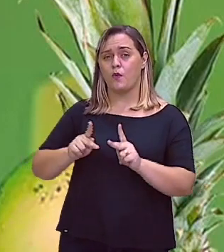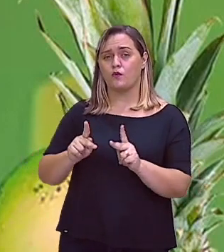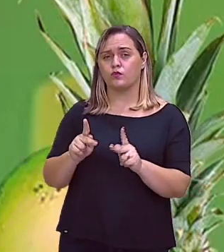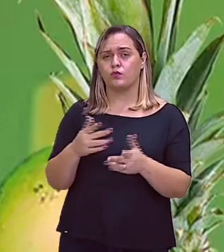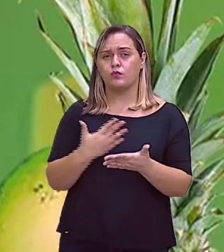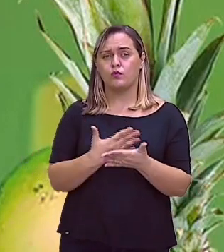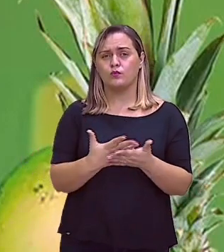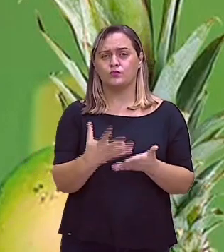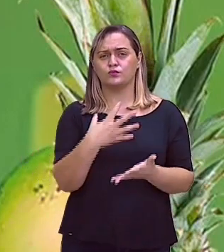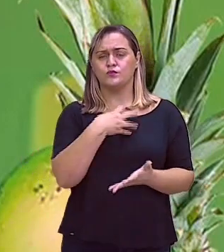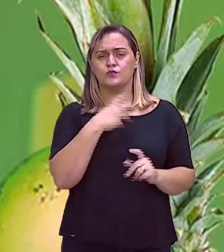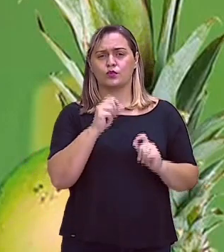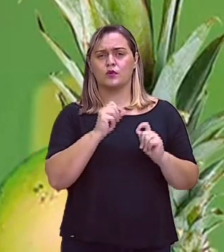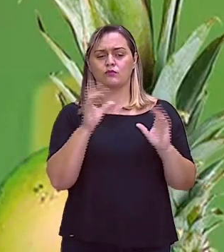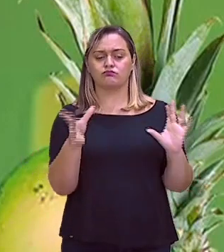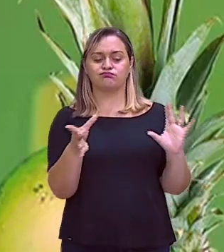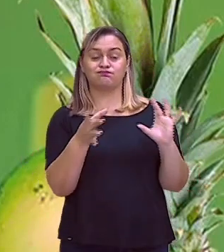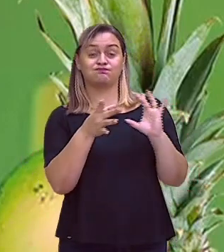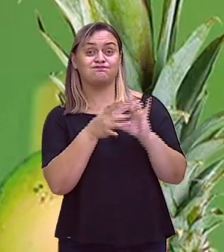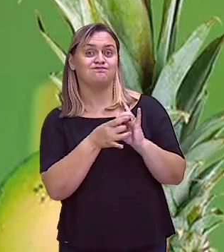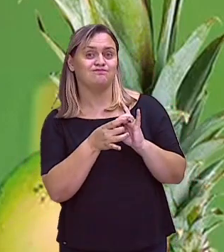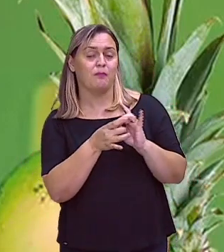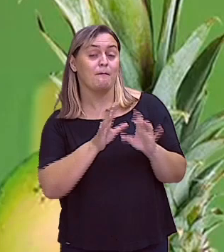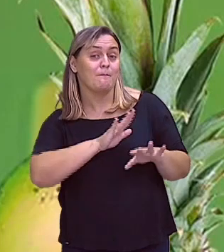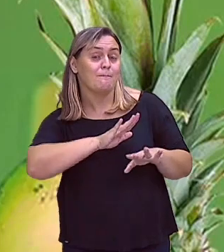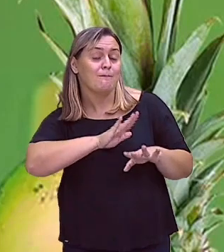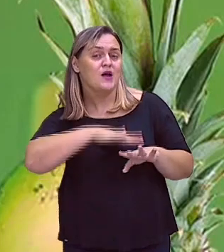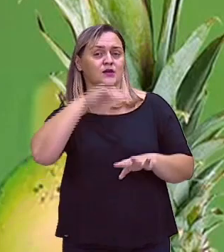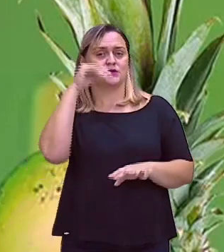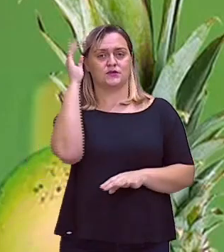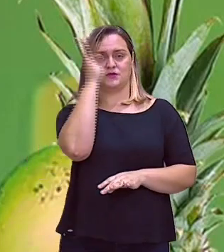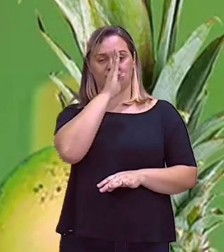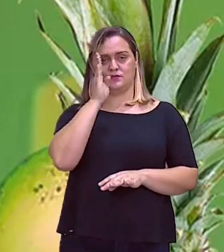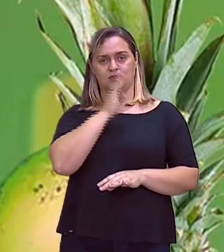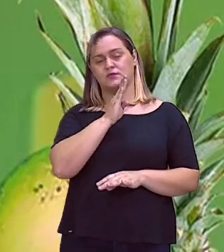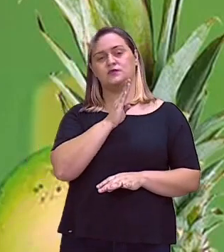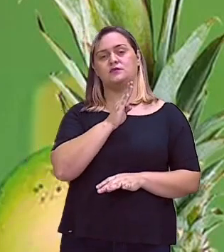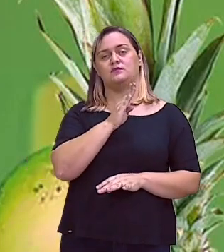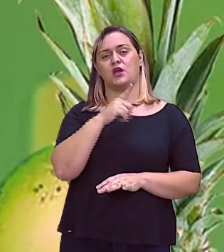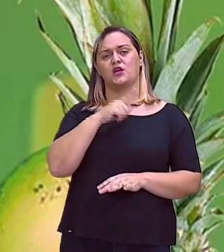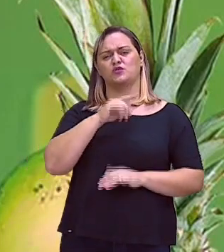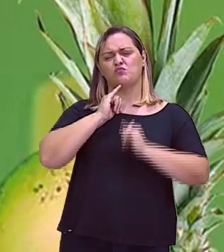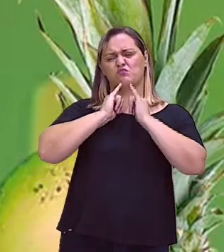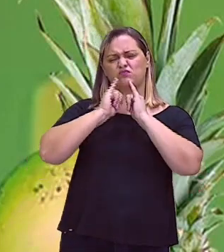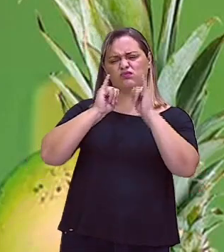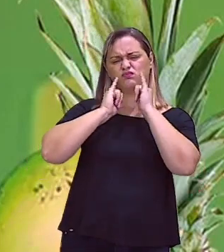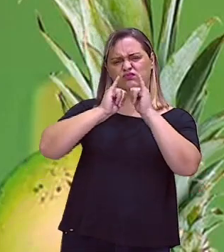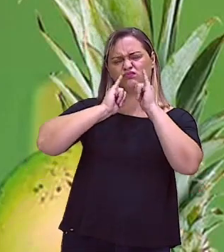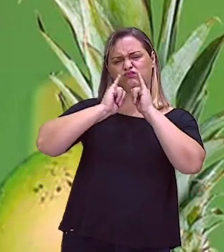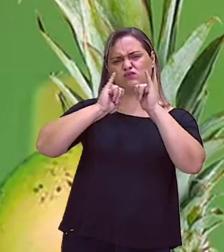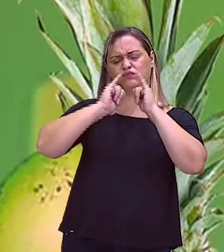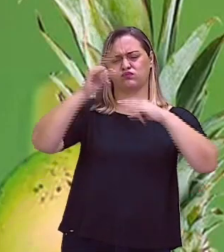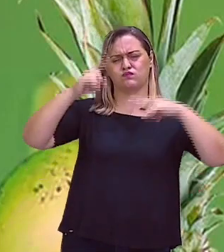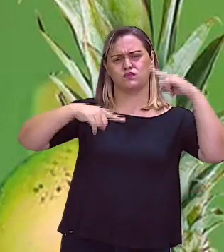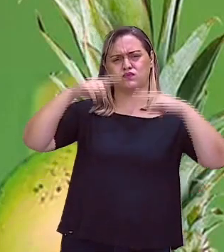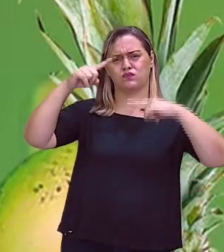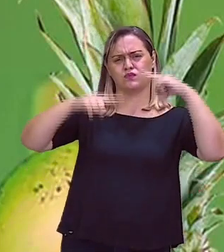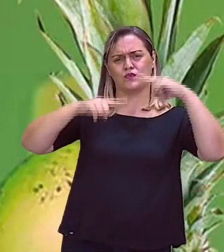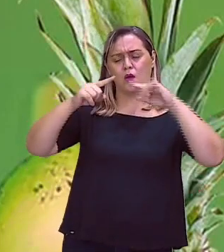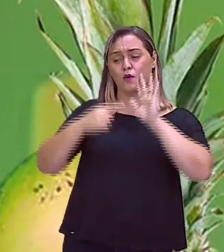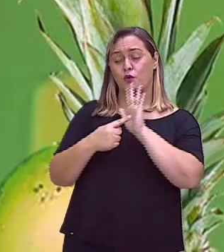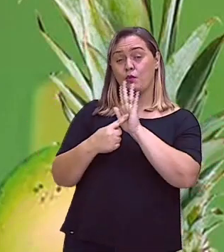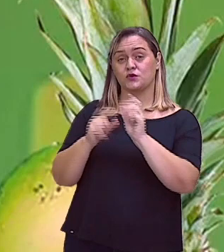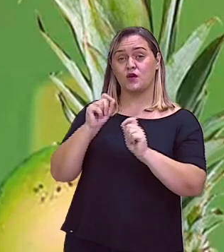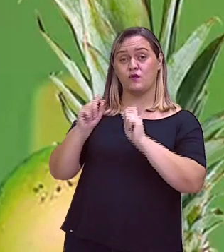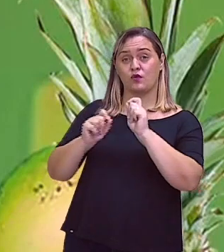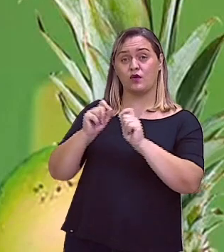do Brasil através das propagandas havia uma forte propaganda política que ressaltava os feitos